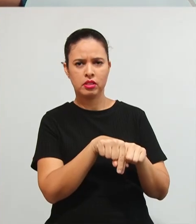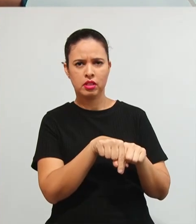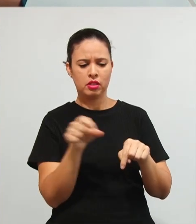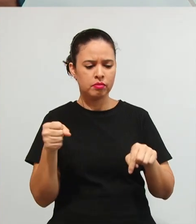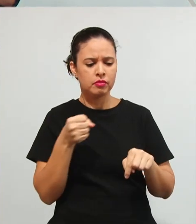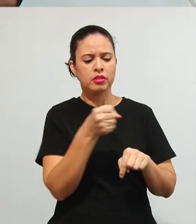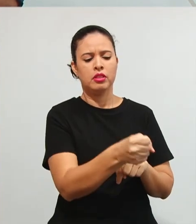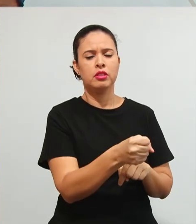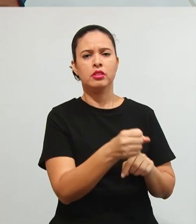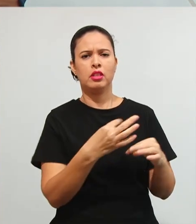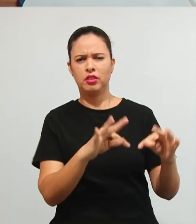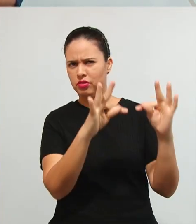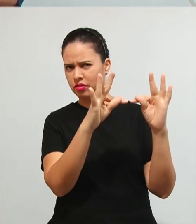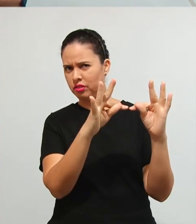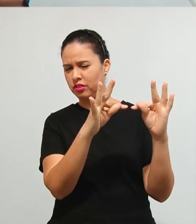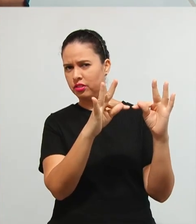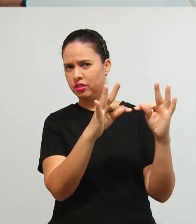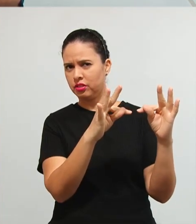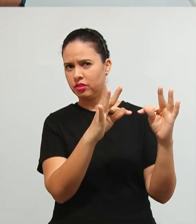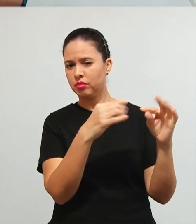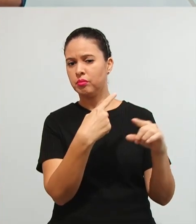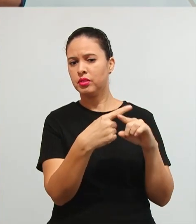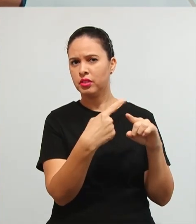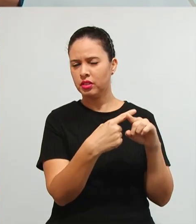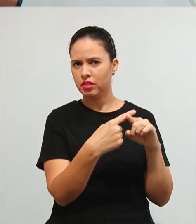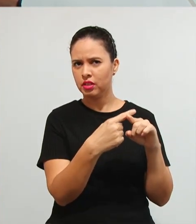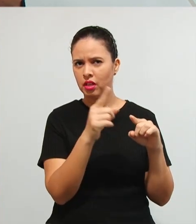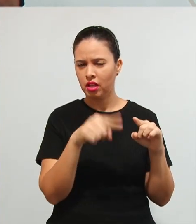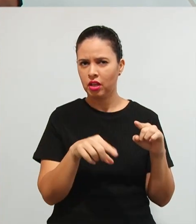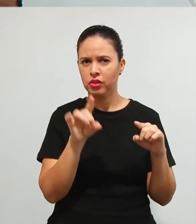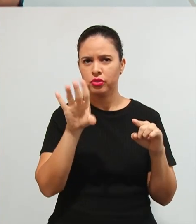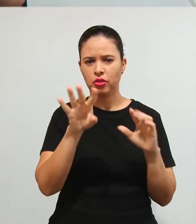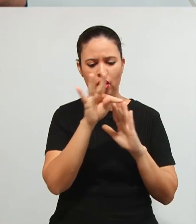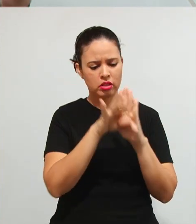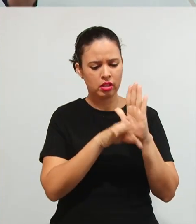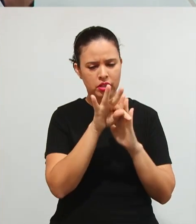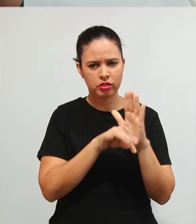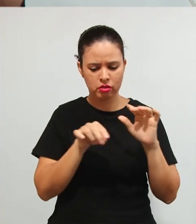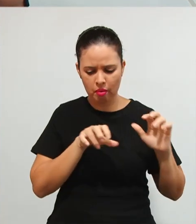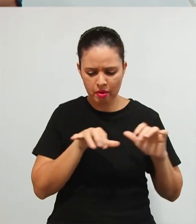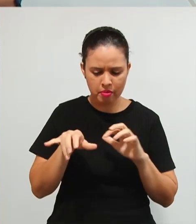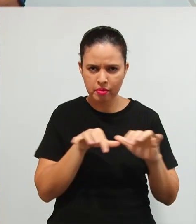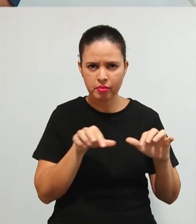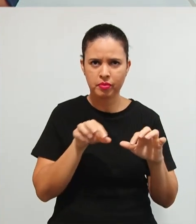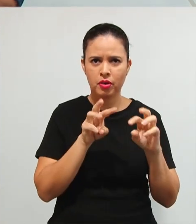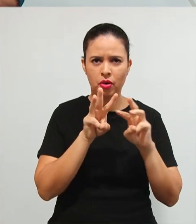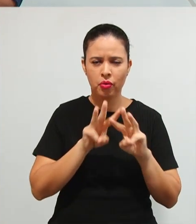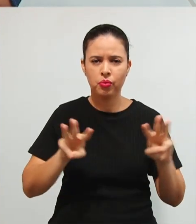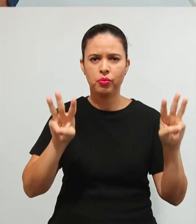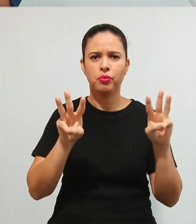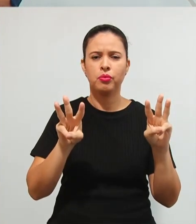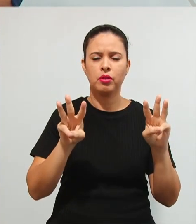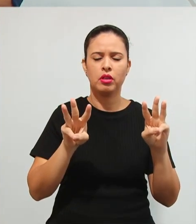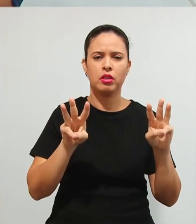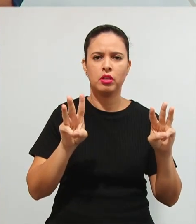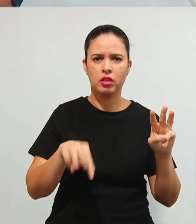exemplo, digite um texto. Esse é o objetivo pedagógico, digitar um texto do Word, conhecer a ferramenta